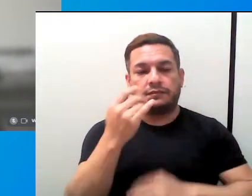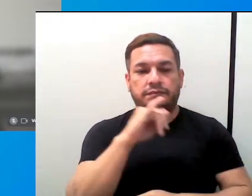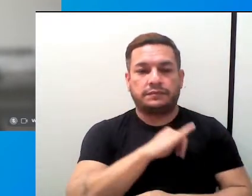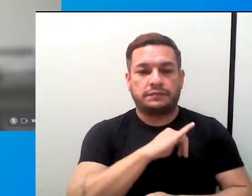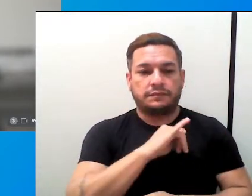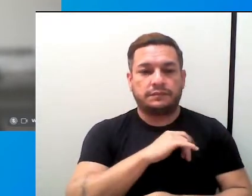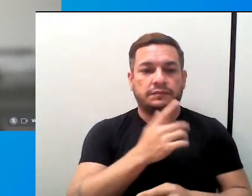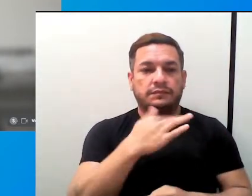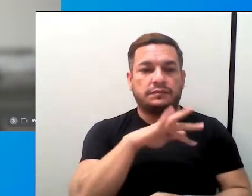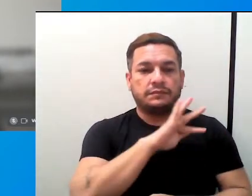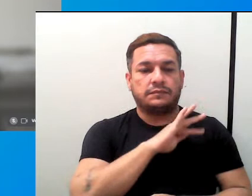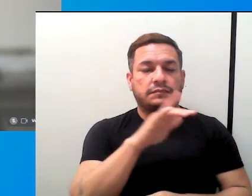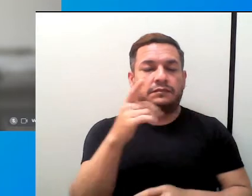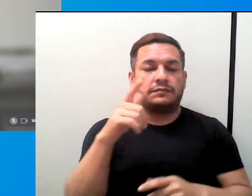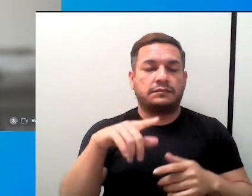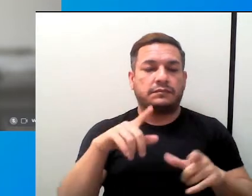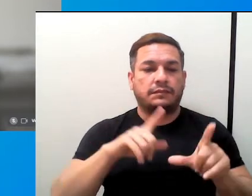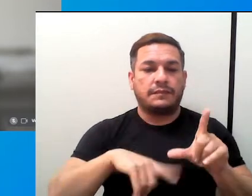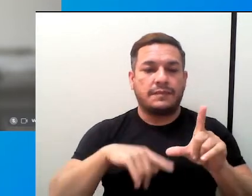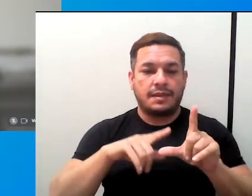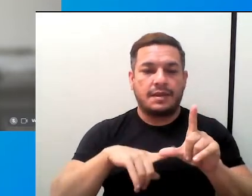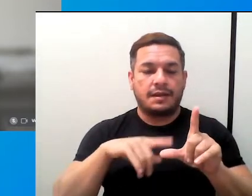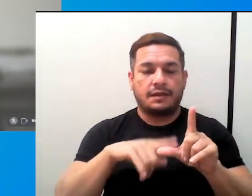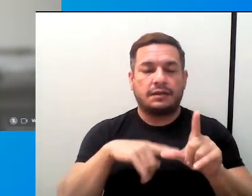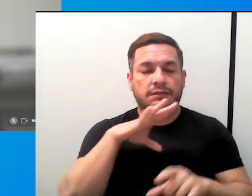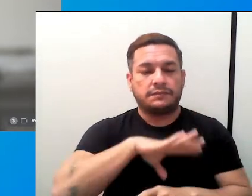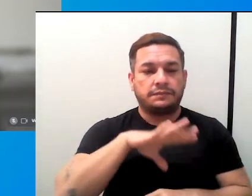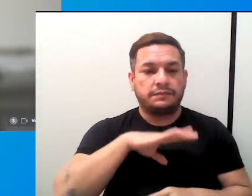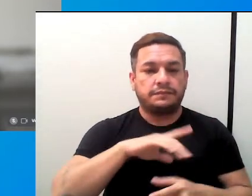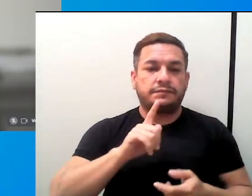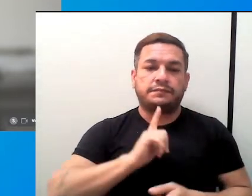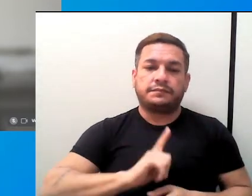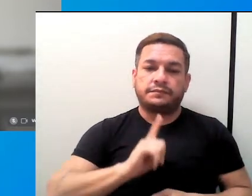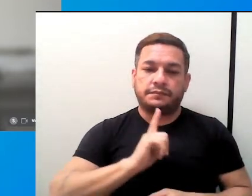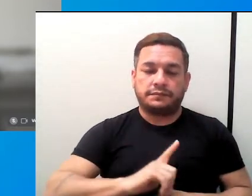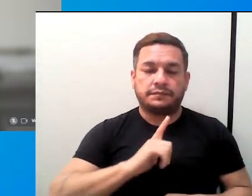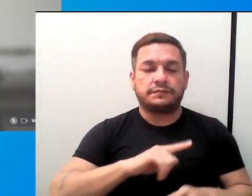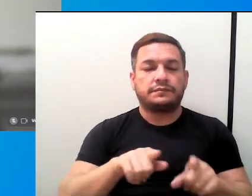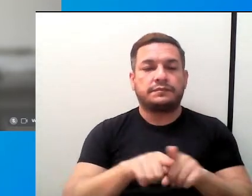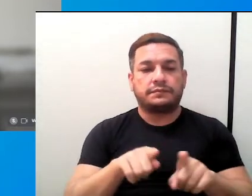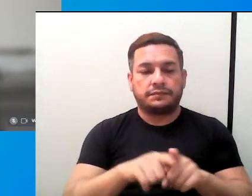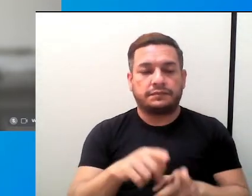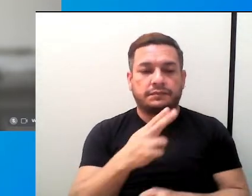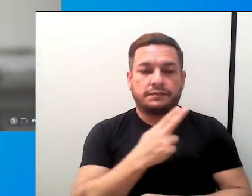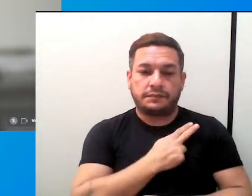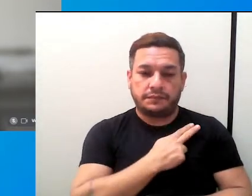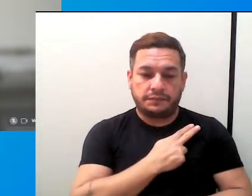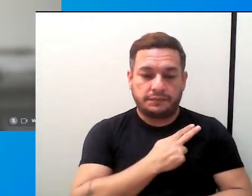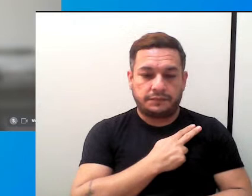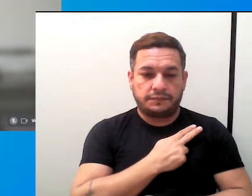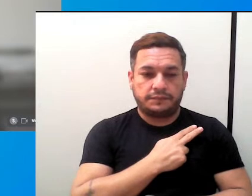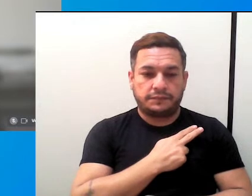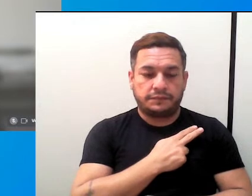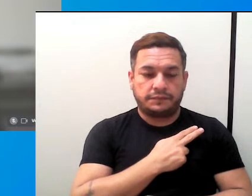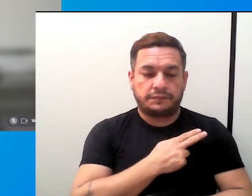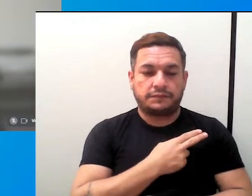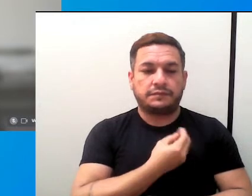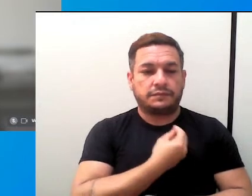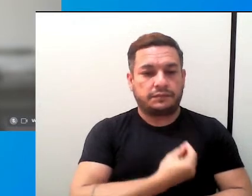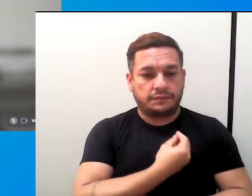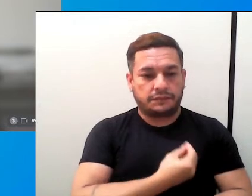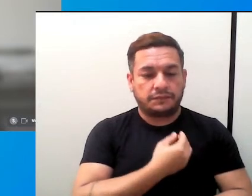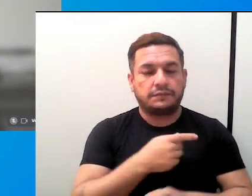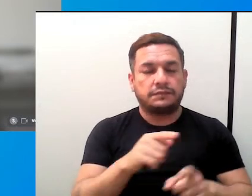e graduada em letras português e literaturas da língua portuguesa pela UFAC, membro efetivo